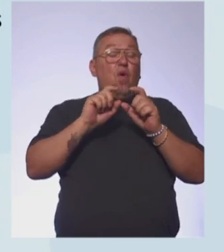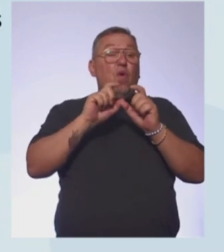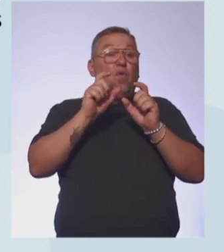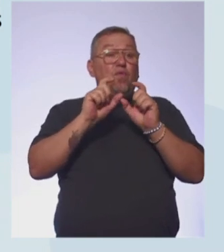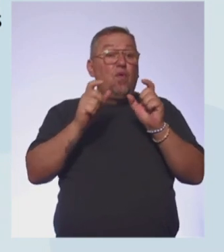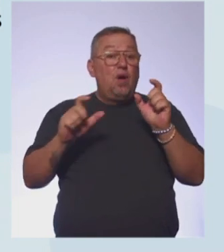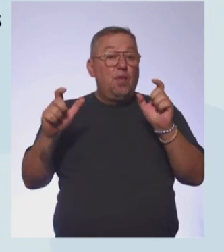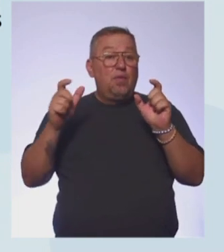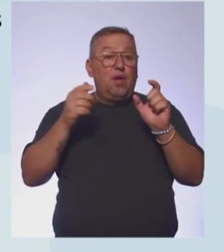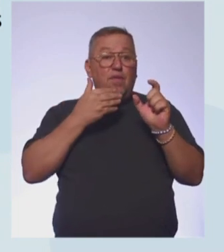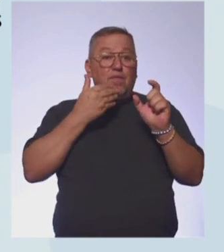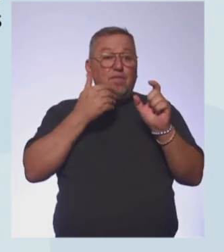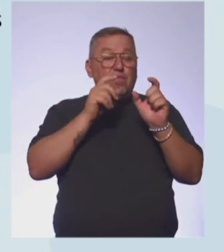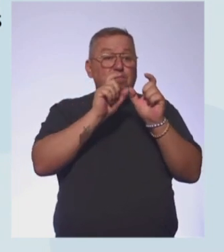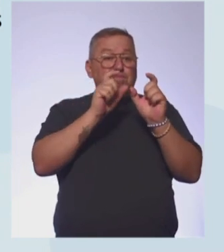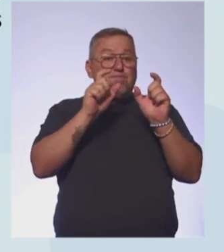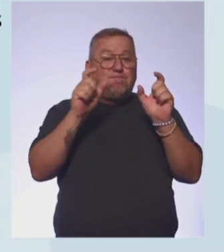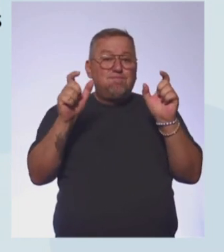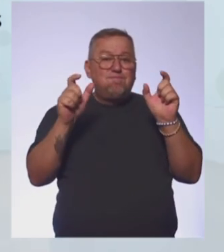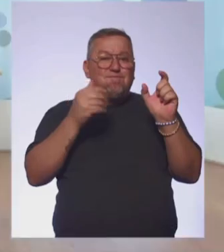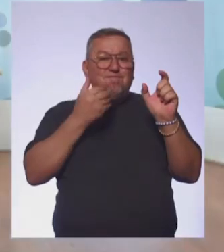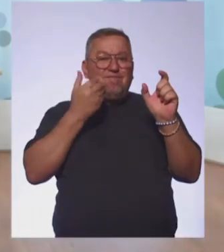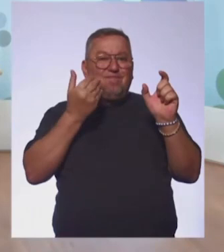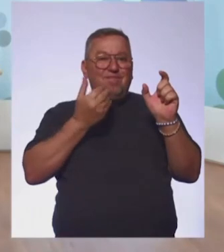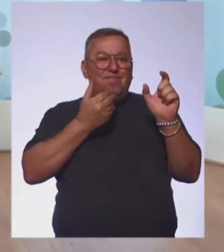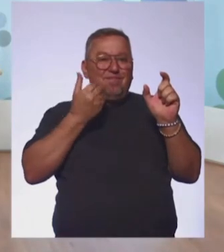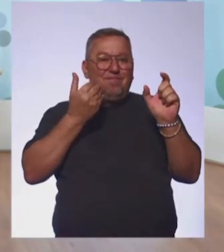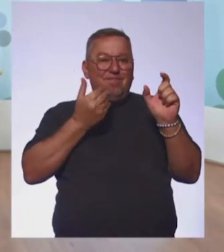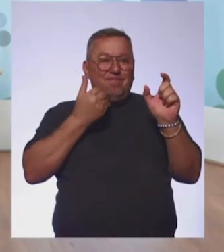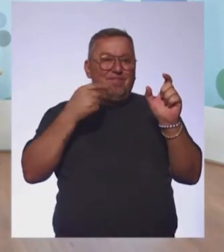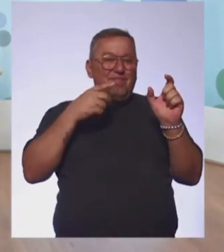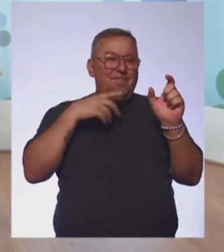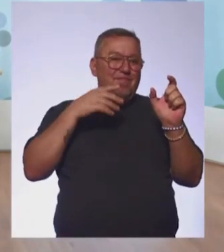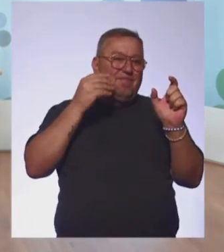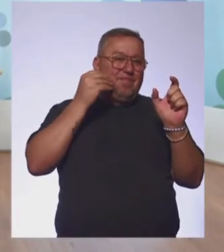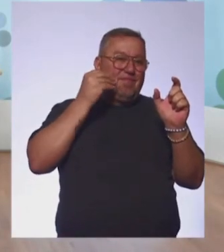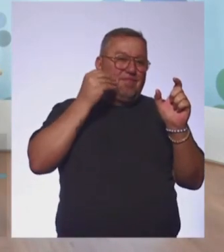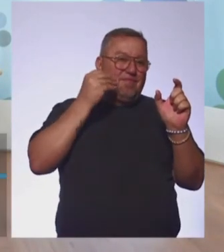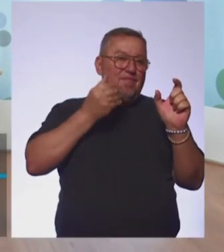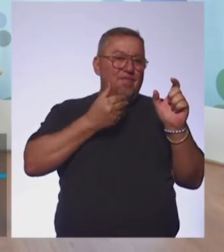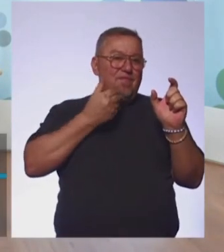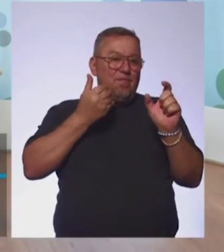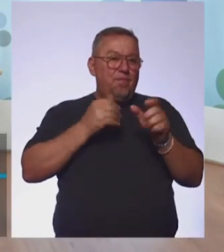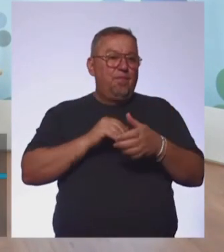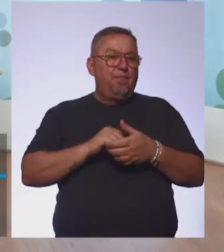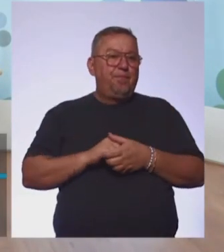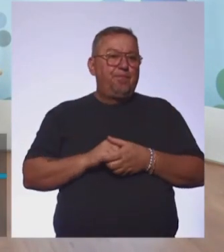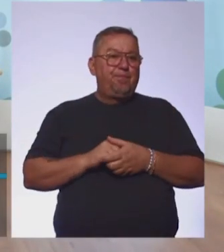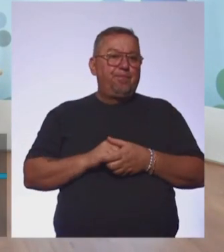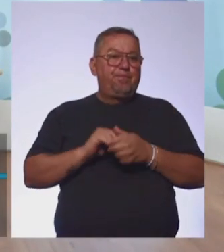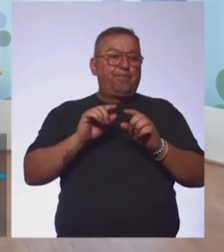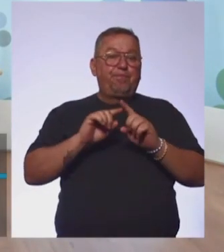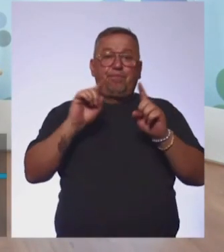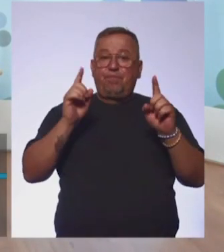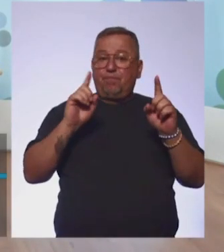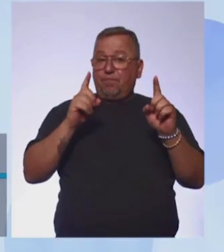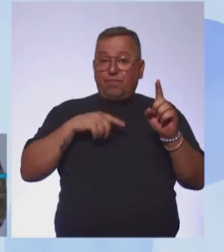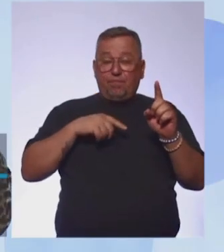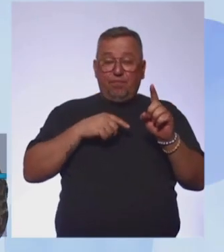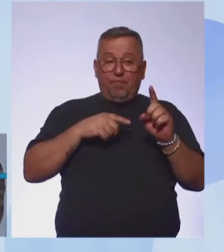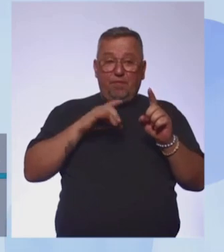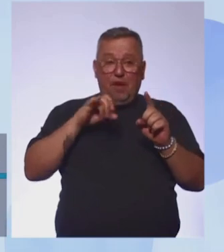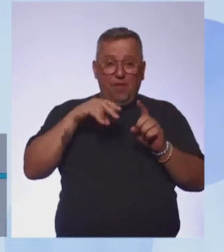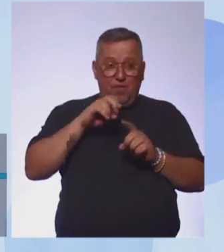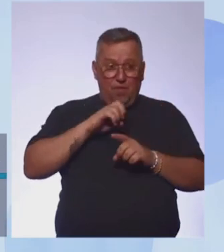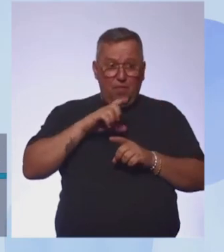o de cima, né? Uma escolha lexical mais adequada. Ela tentou facilitar aí. Mas não foi uma linguagem